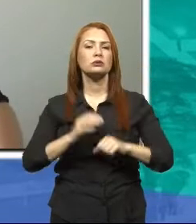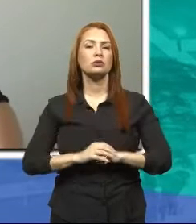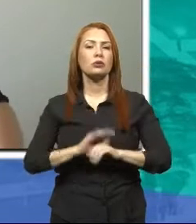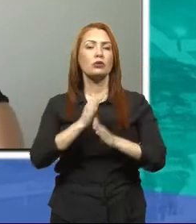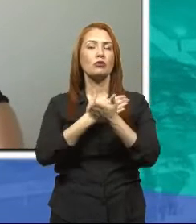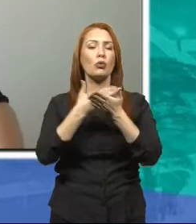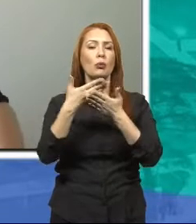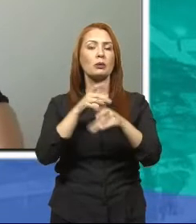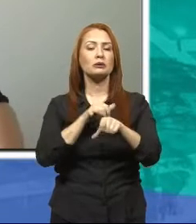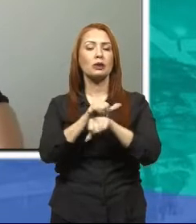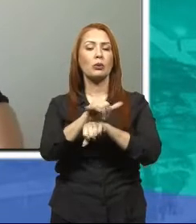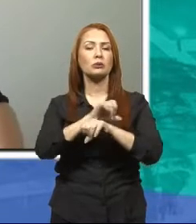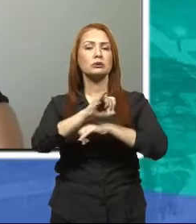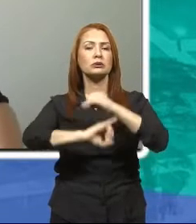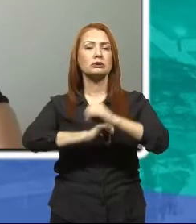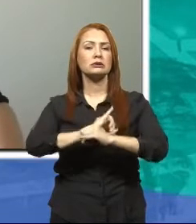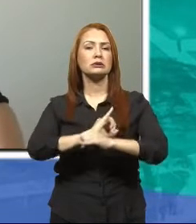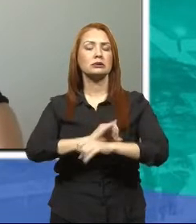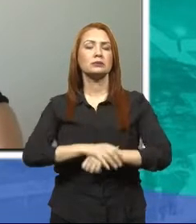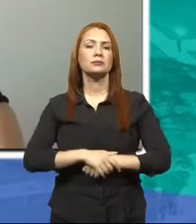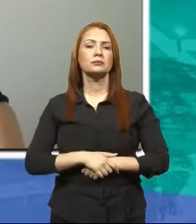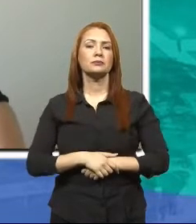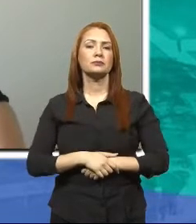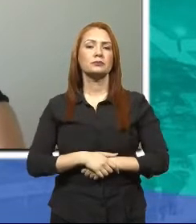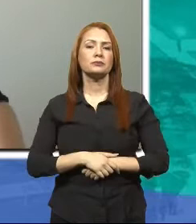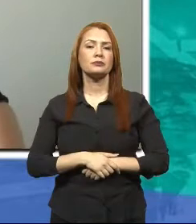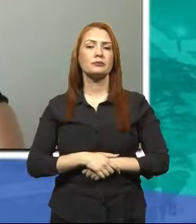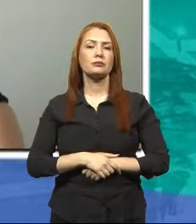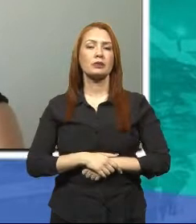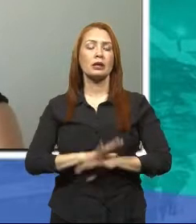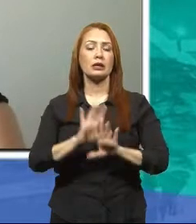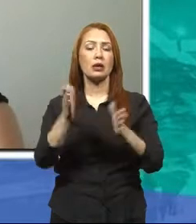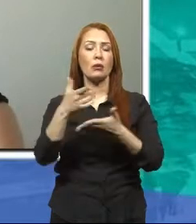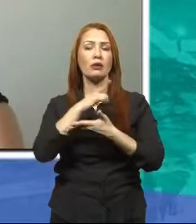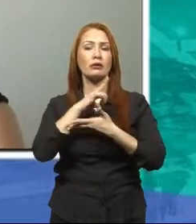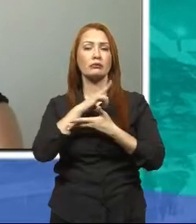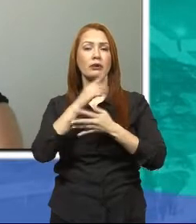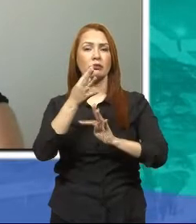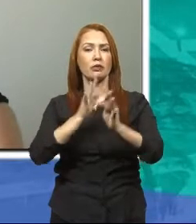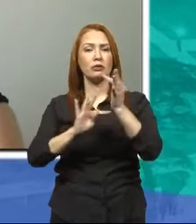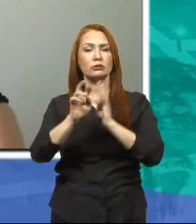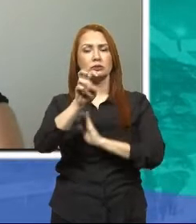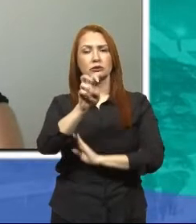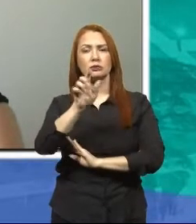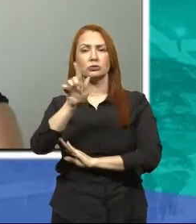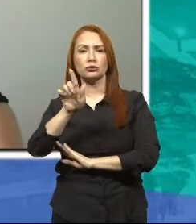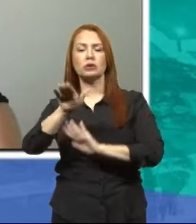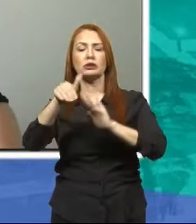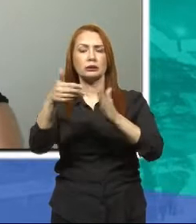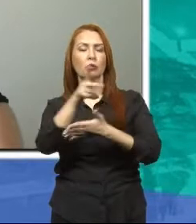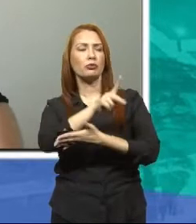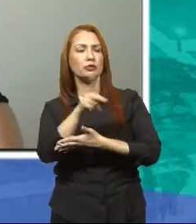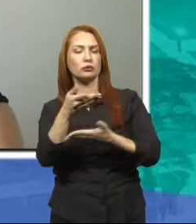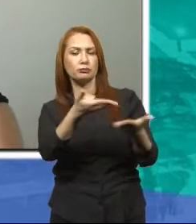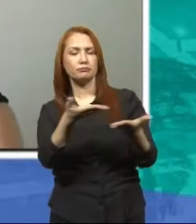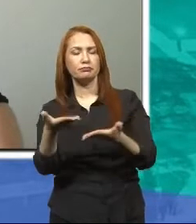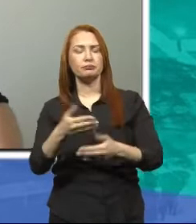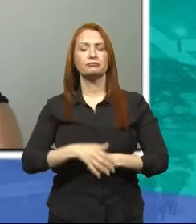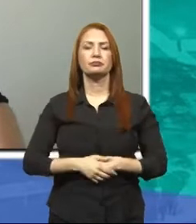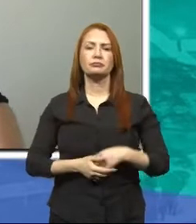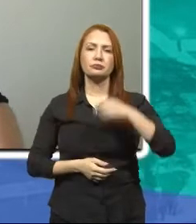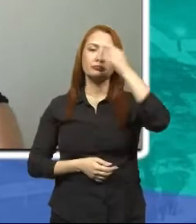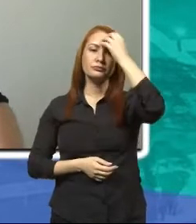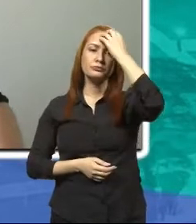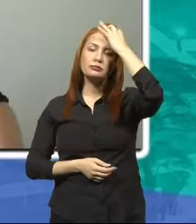a trafegar na internet com essa tecnologia 5G. Então, professor Milton, por favor, o senhor